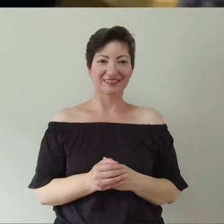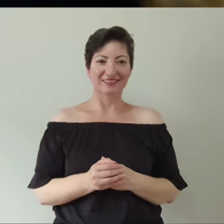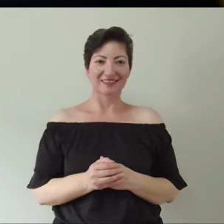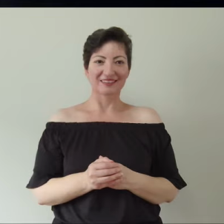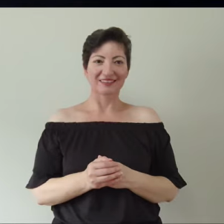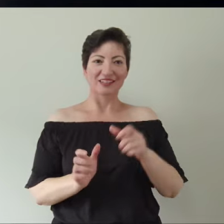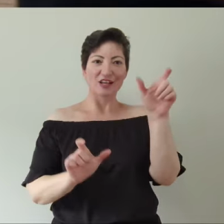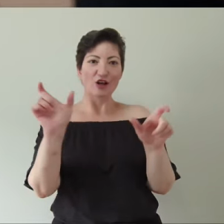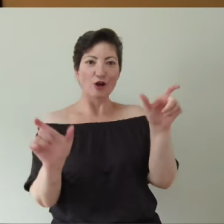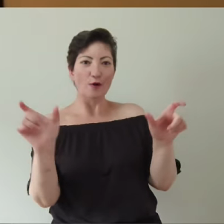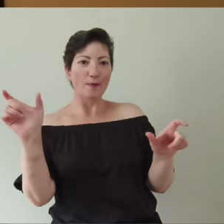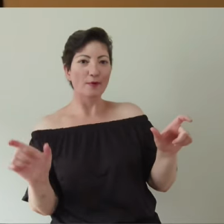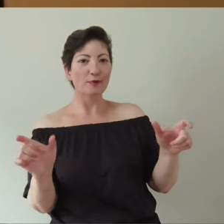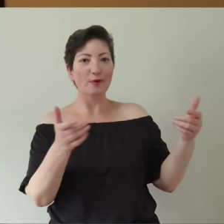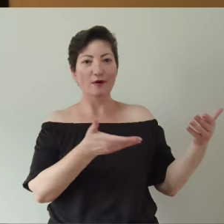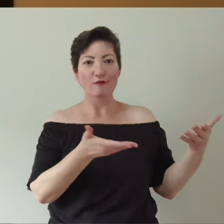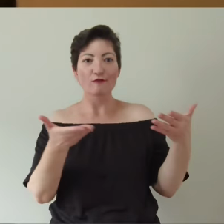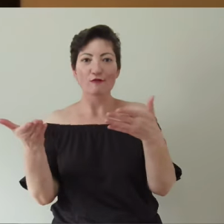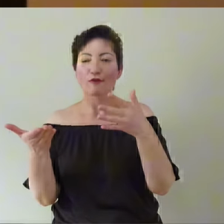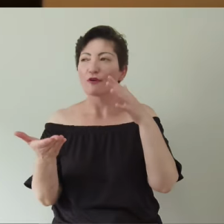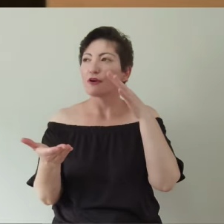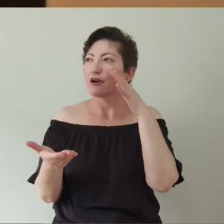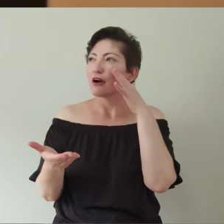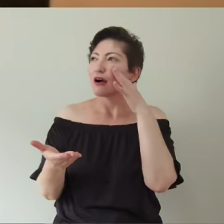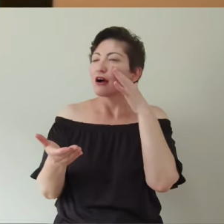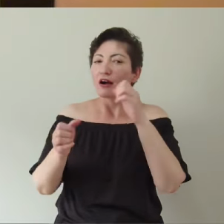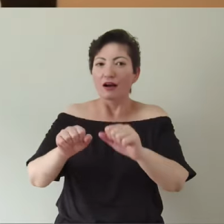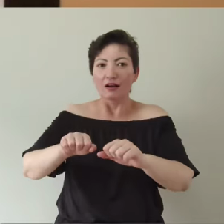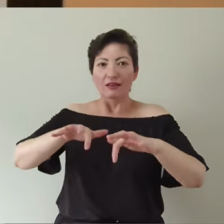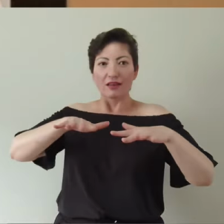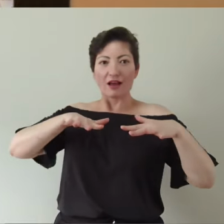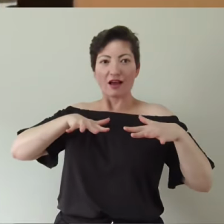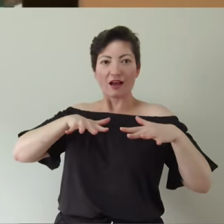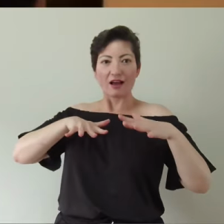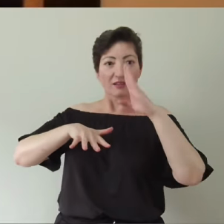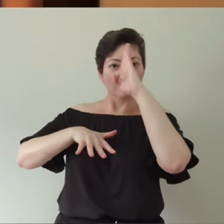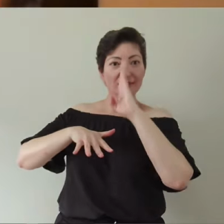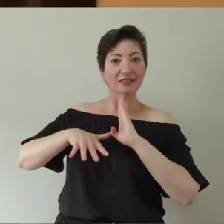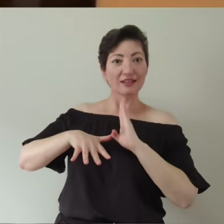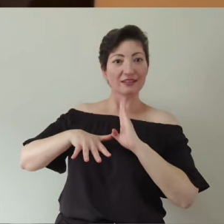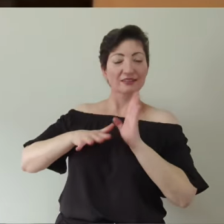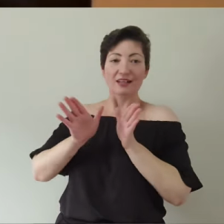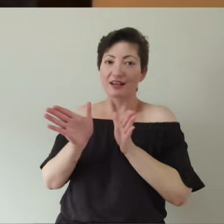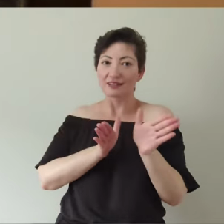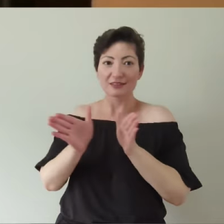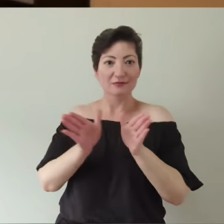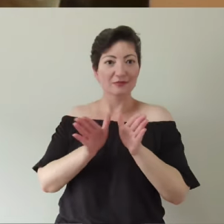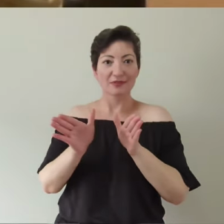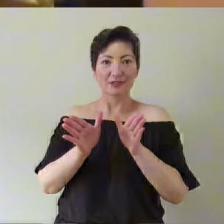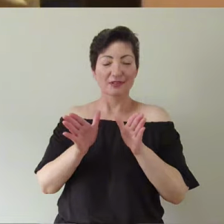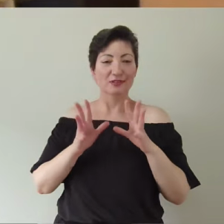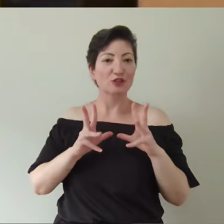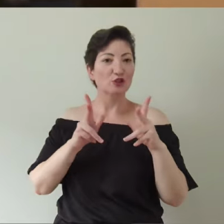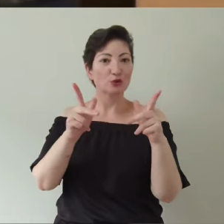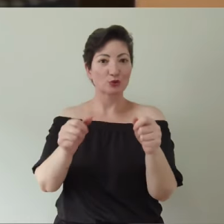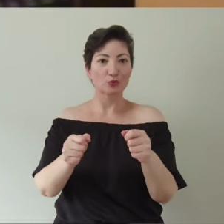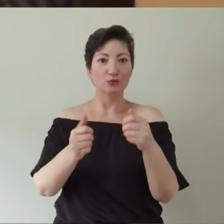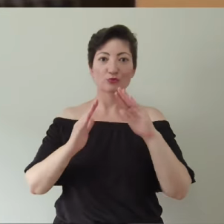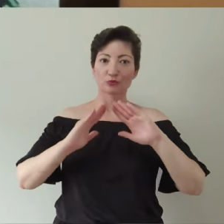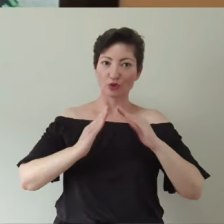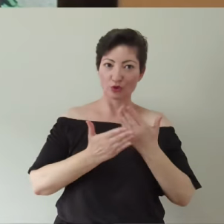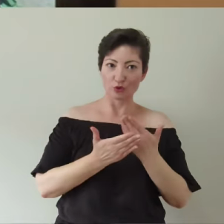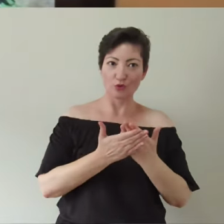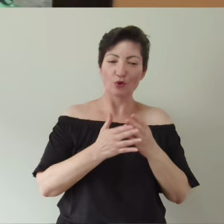ao teatro com entrada gratuita para nos assistir e acessibilidade para todos. Trouxemos turmas de